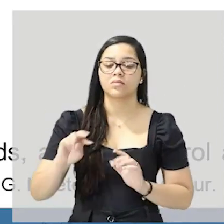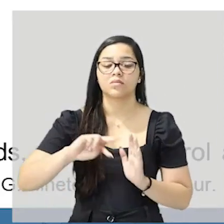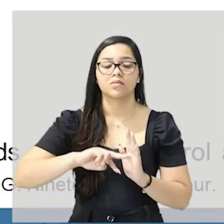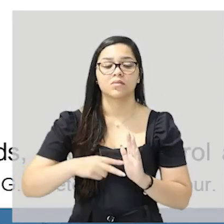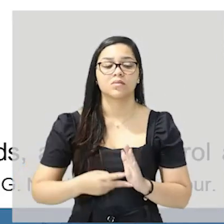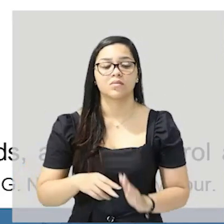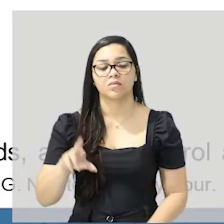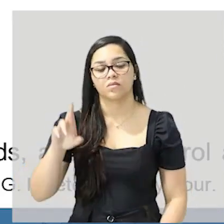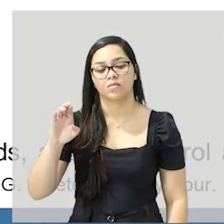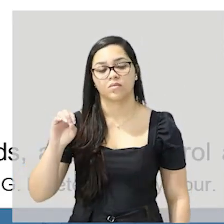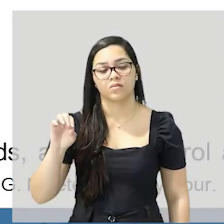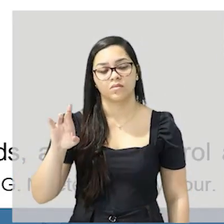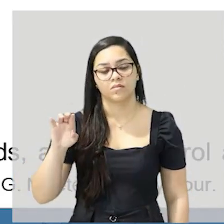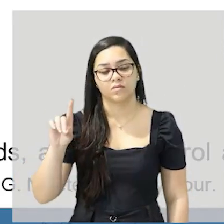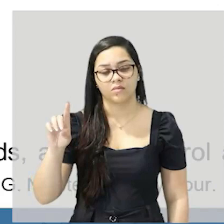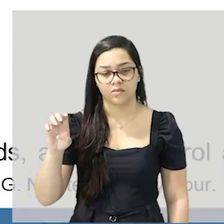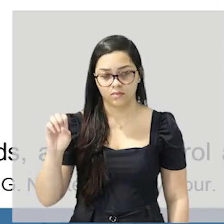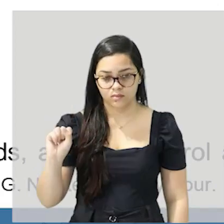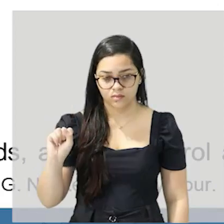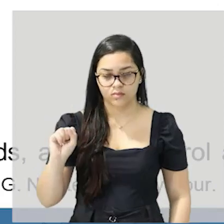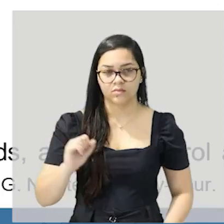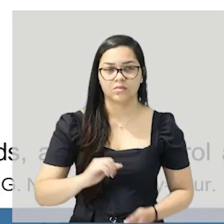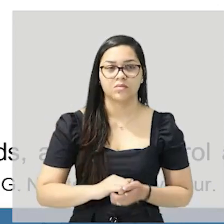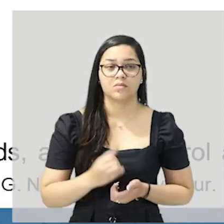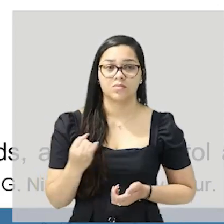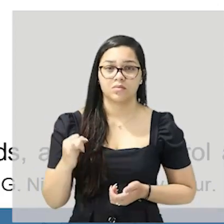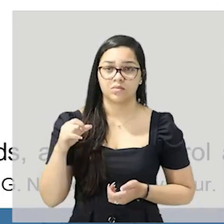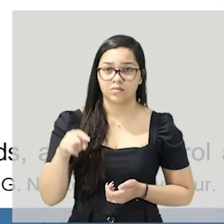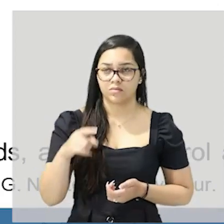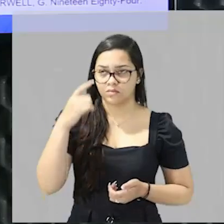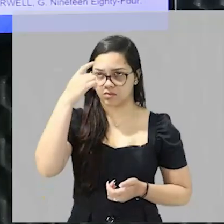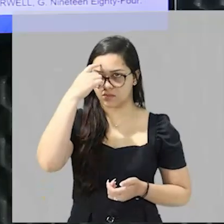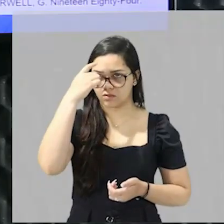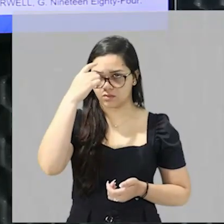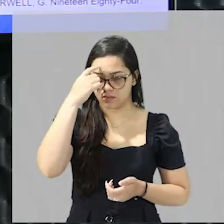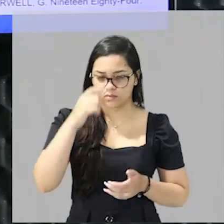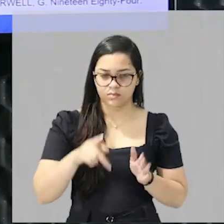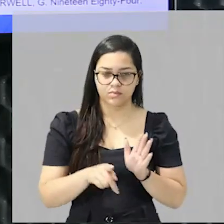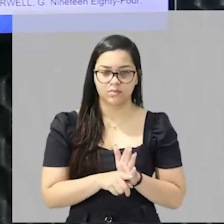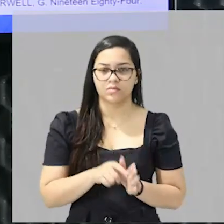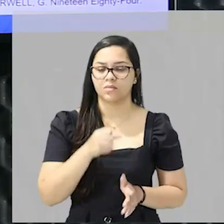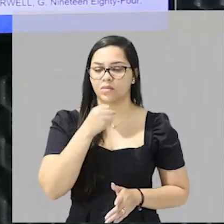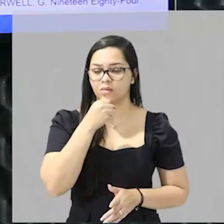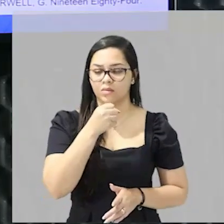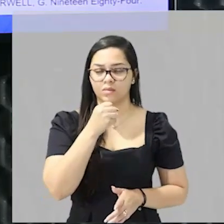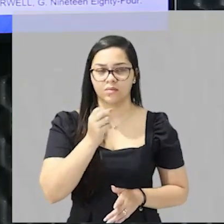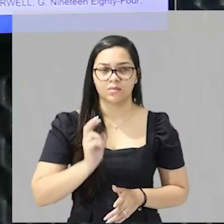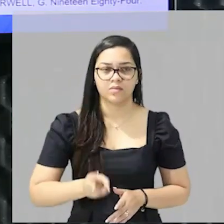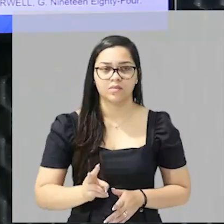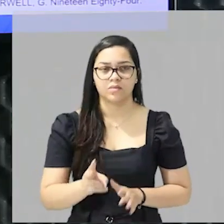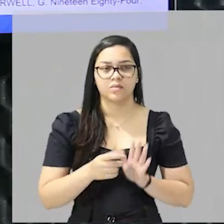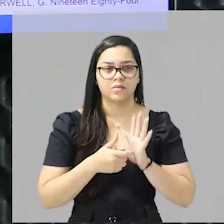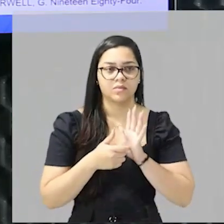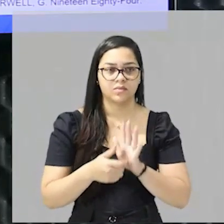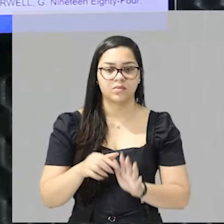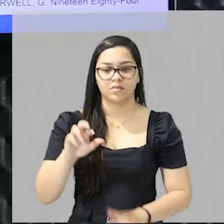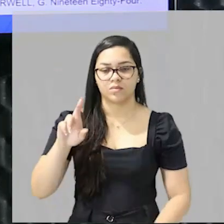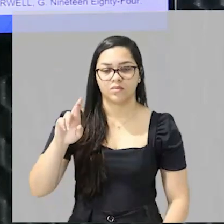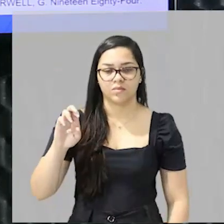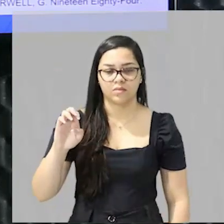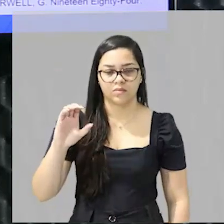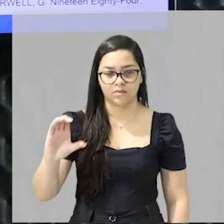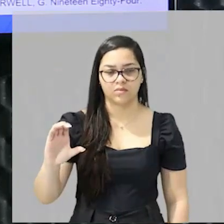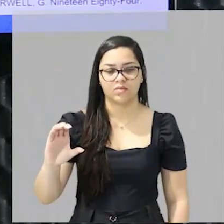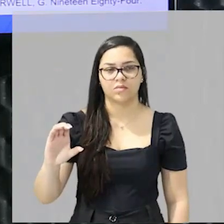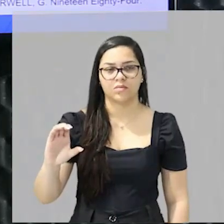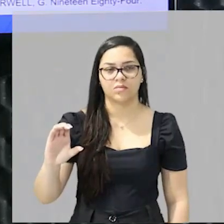Nos registros. Se você pensar, por exemplo, num equipamento de gravação, sempre aparece a teclazinha REC, tá?